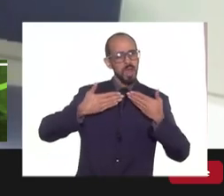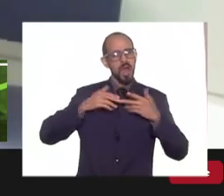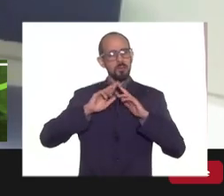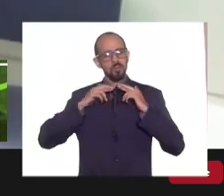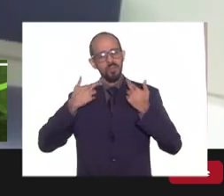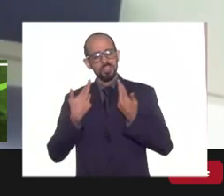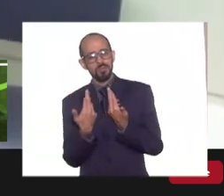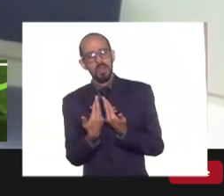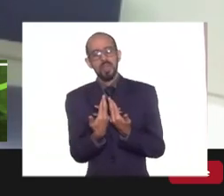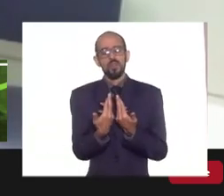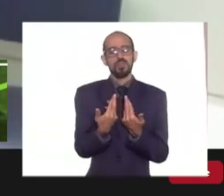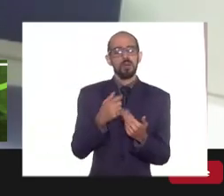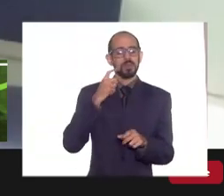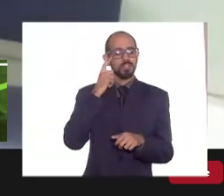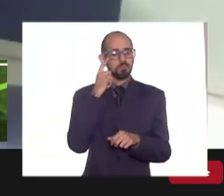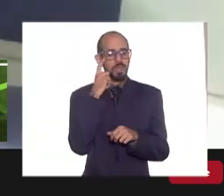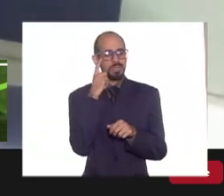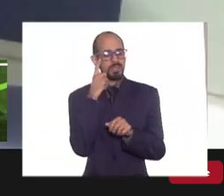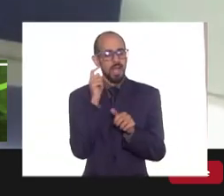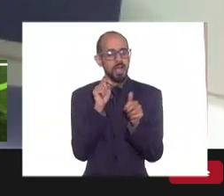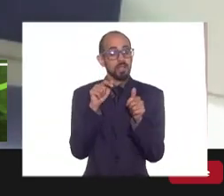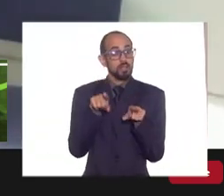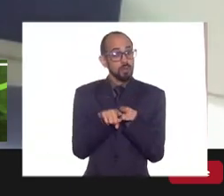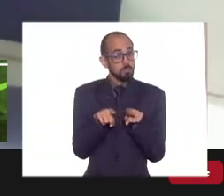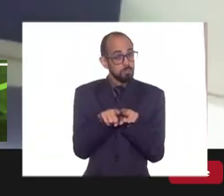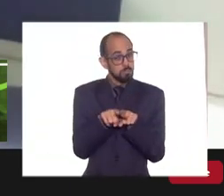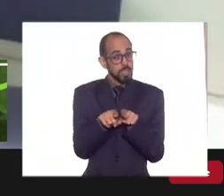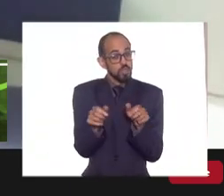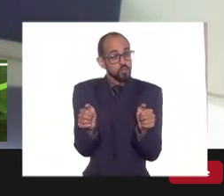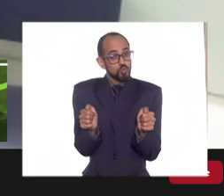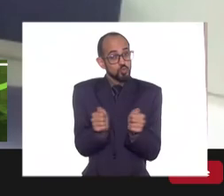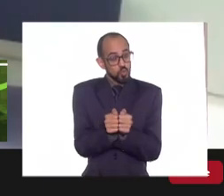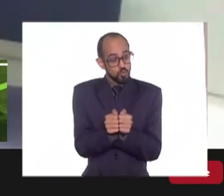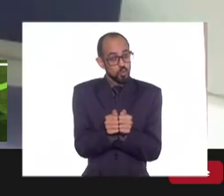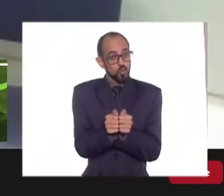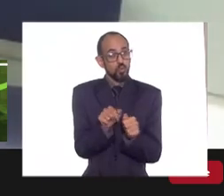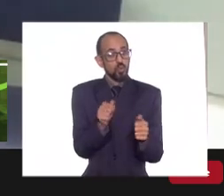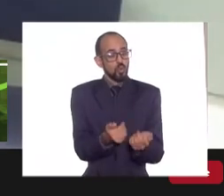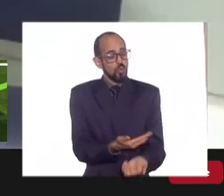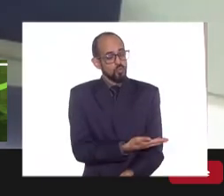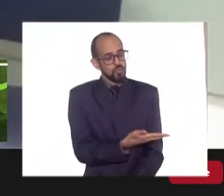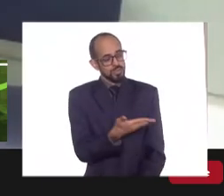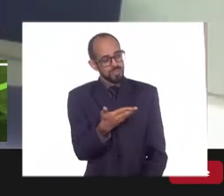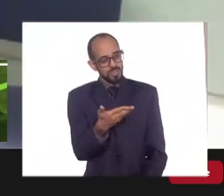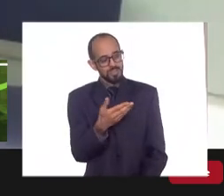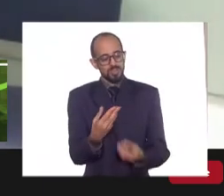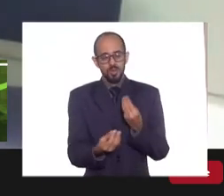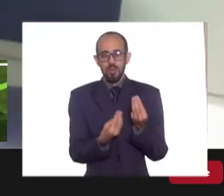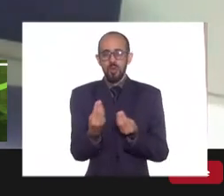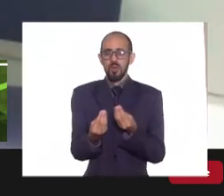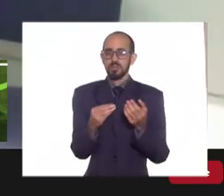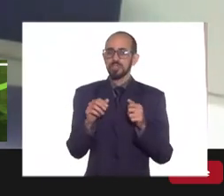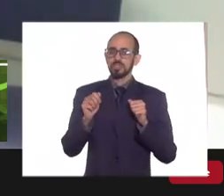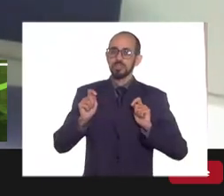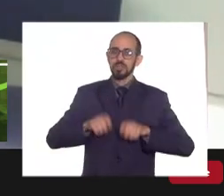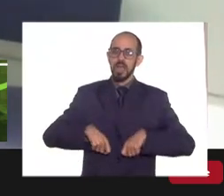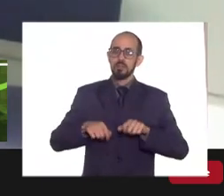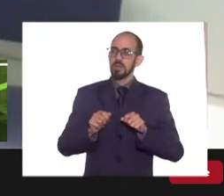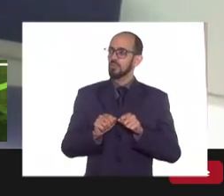reunir, para a gente estar pensando também, né, junto com vocês, como é que a gente pode